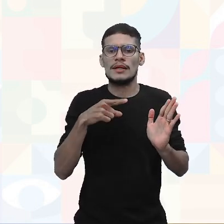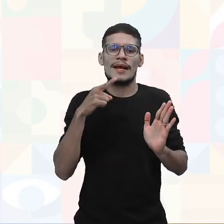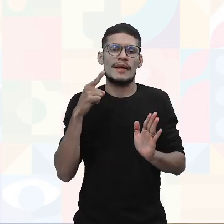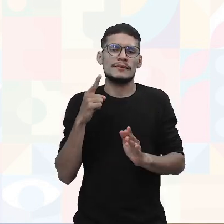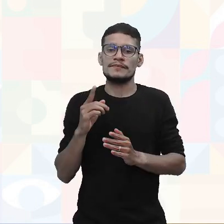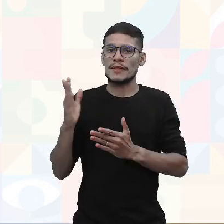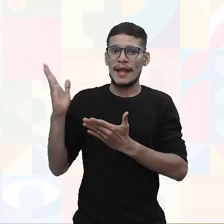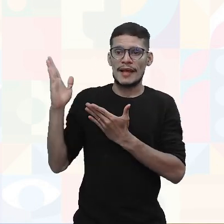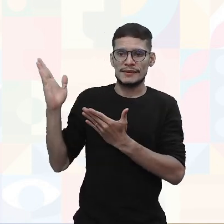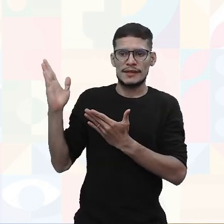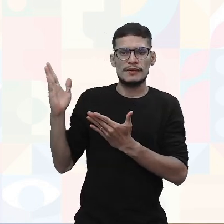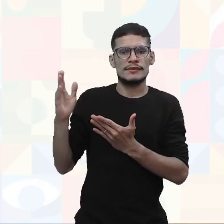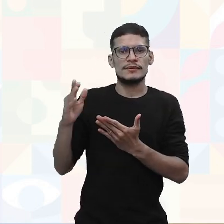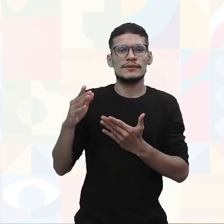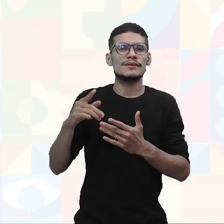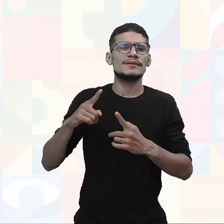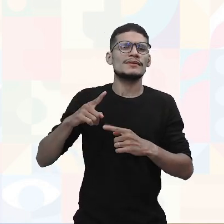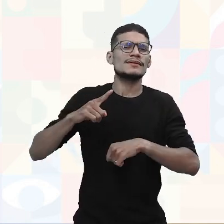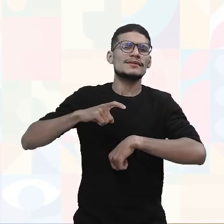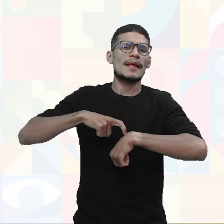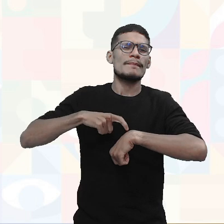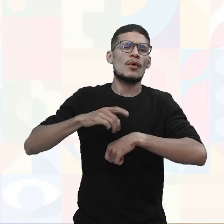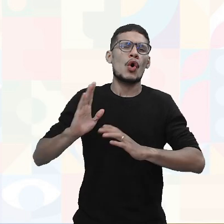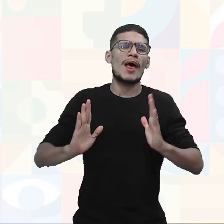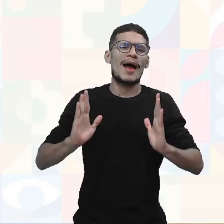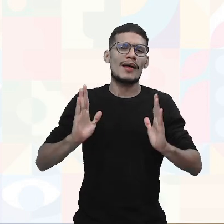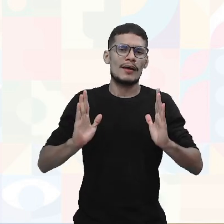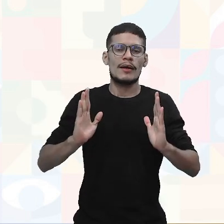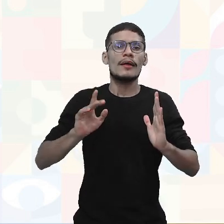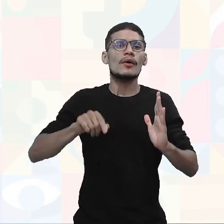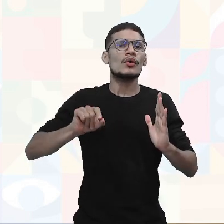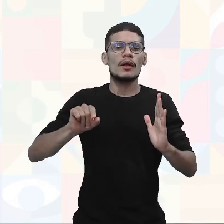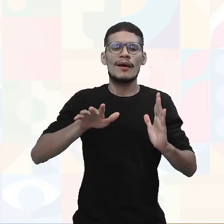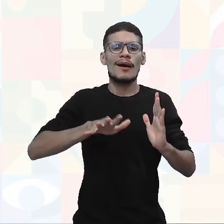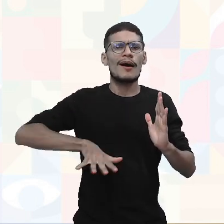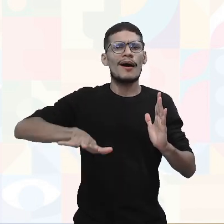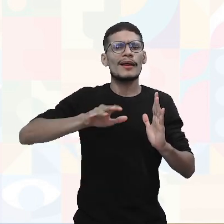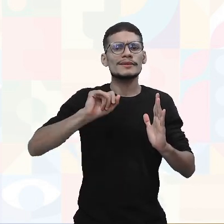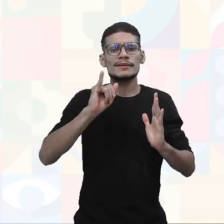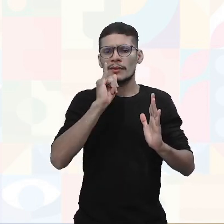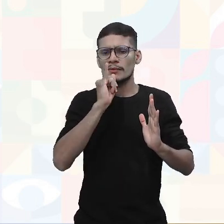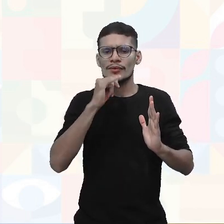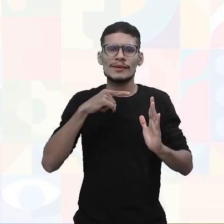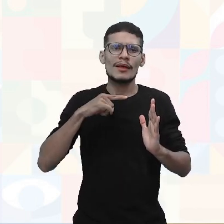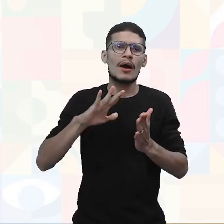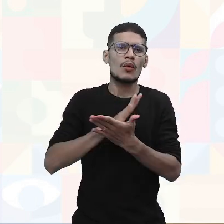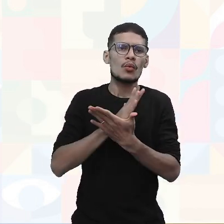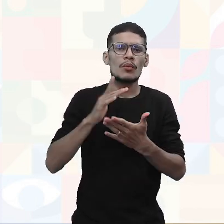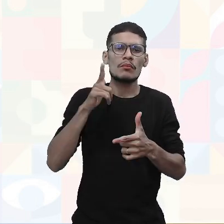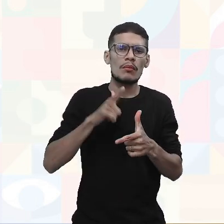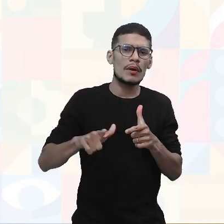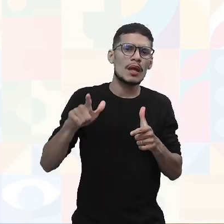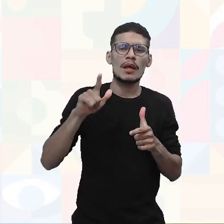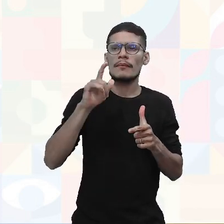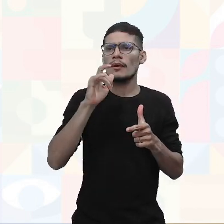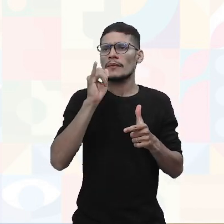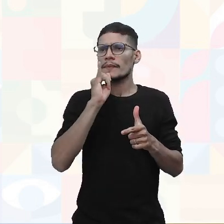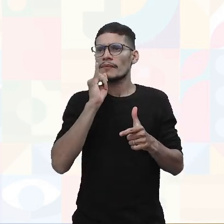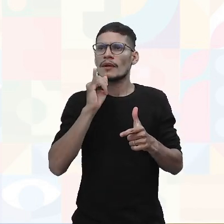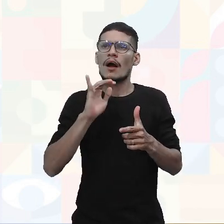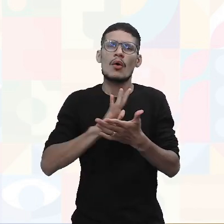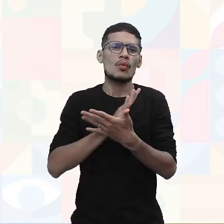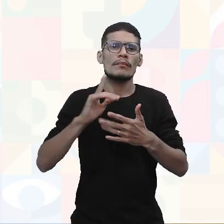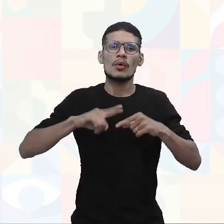sinalização temporária. Ela vai ser utilizada o quê? Para áreas quando tem algum acidente ou algum derramamento de óleo ou de algum